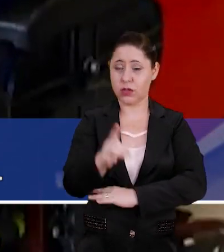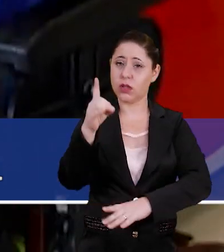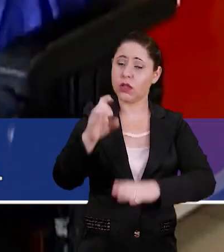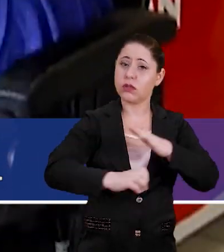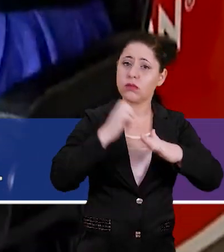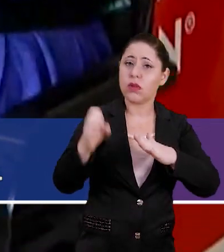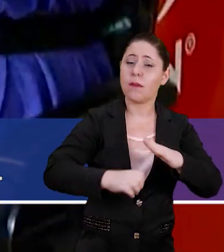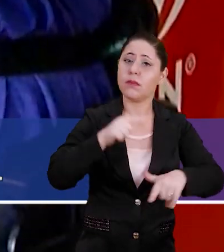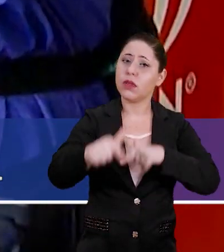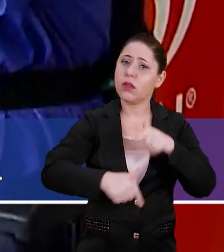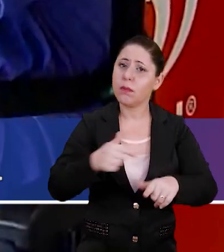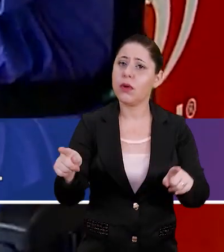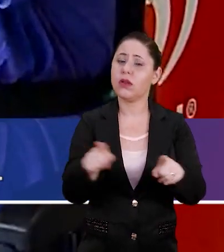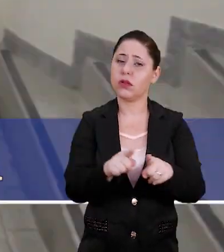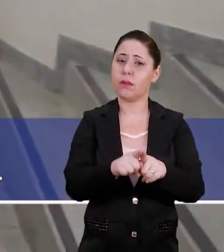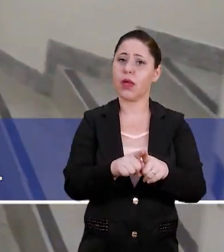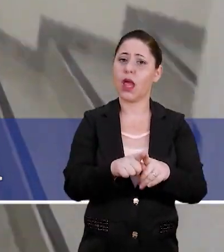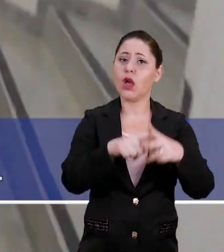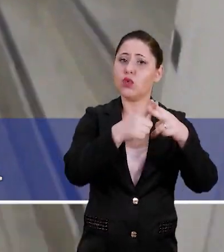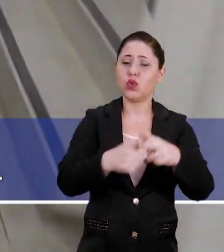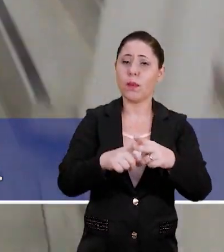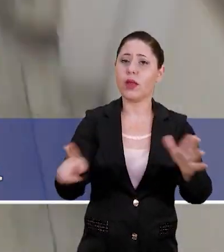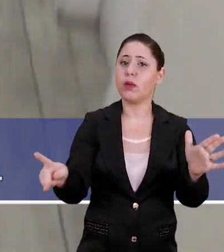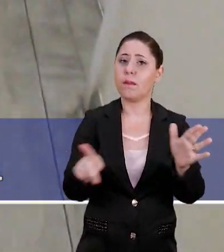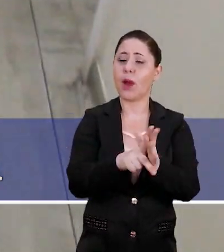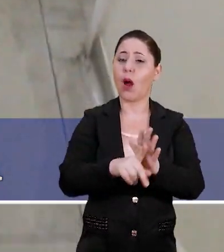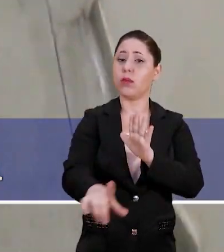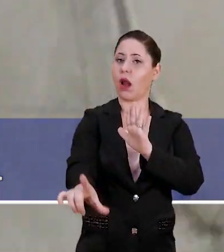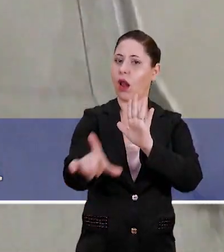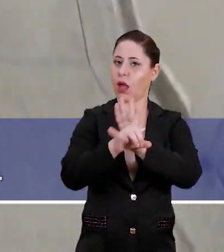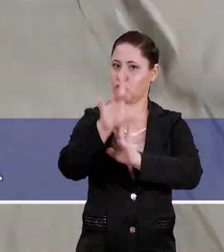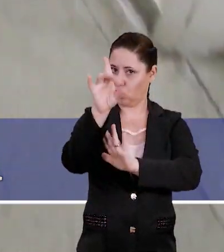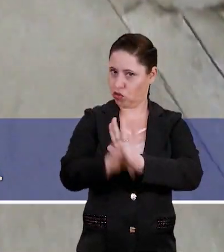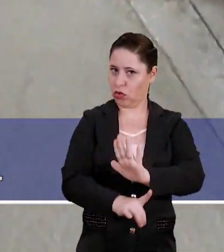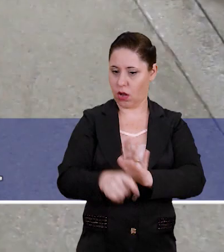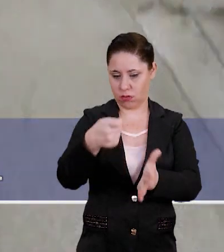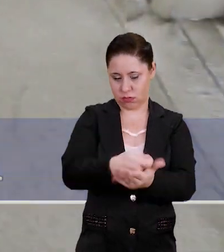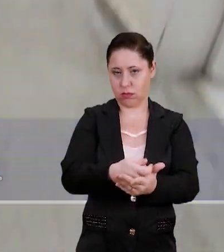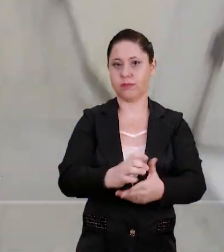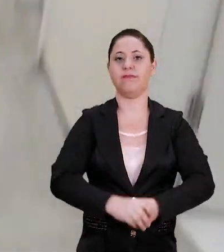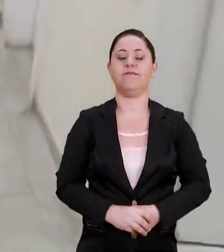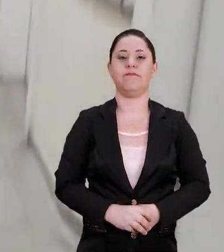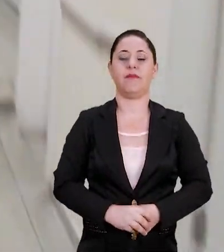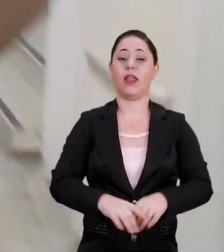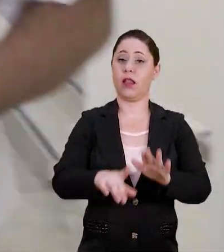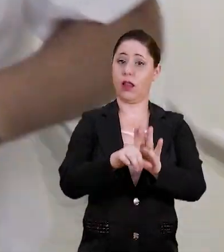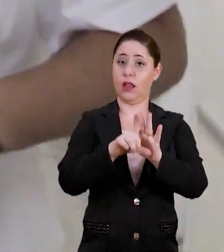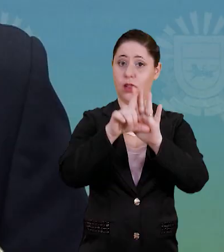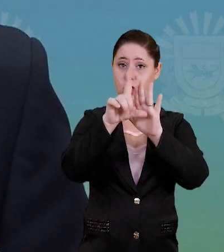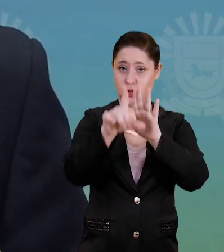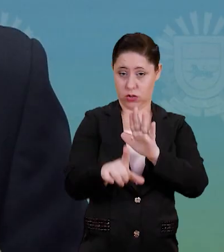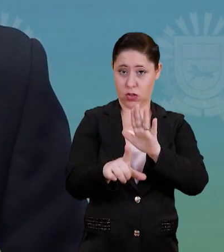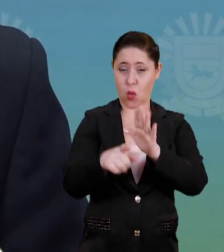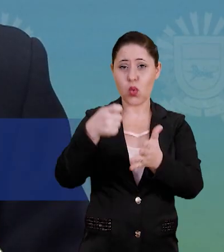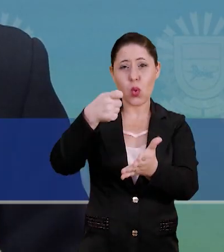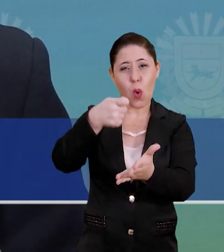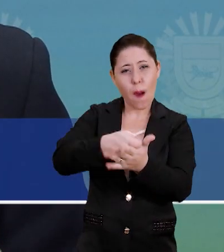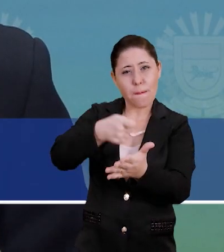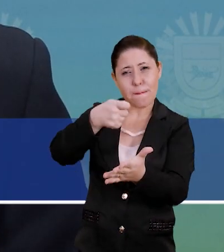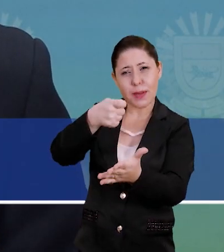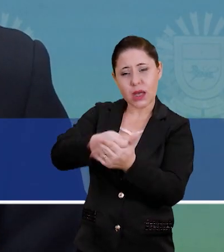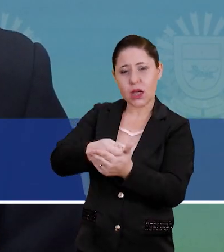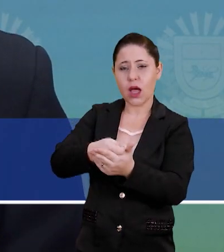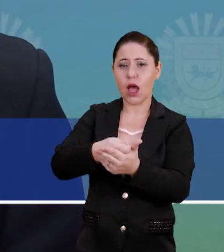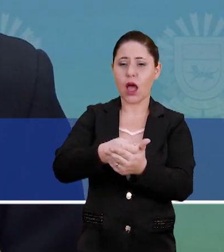com deficiência no mercado de trabalho, além de ser um instrumento legal de garantias de direito. A